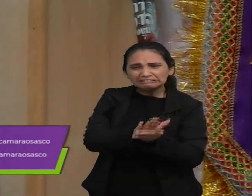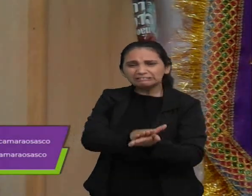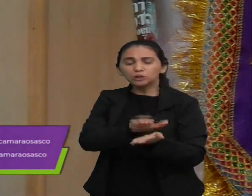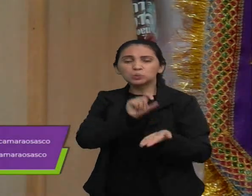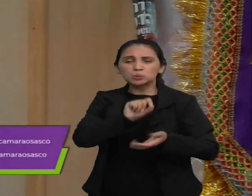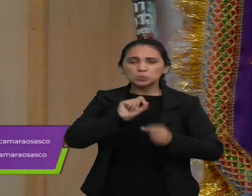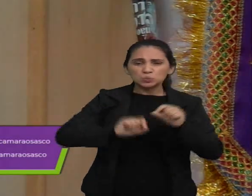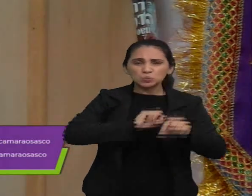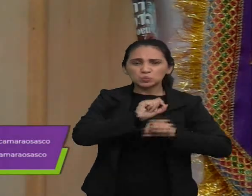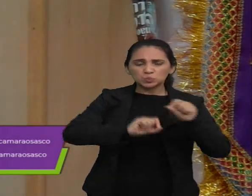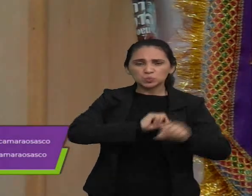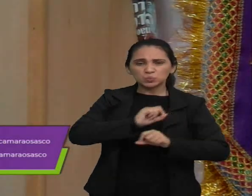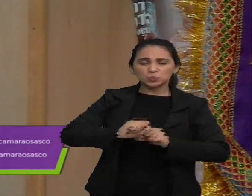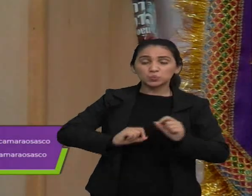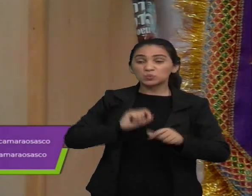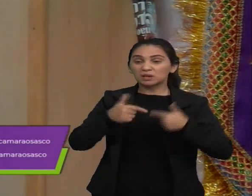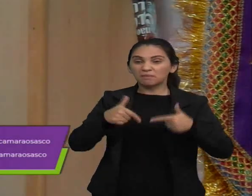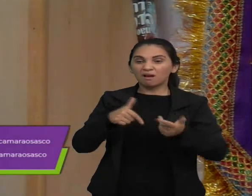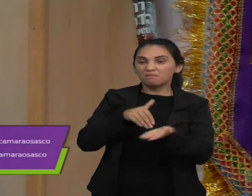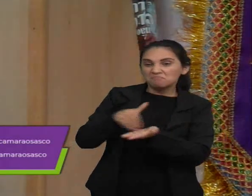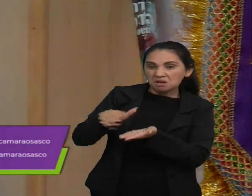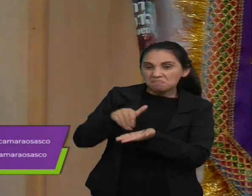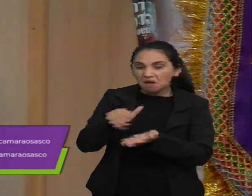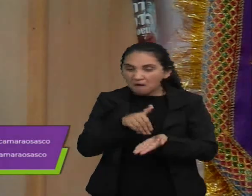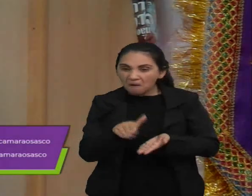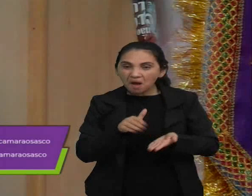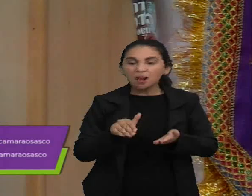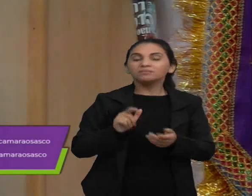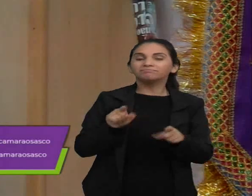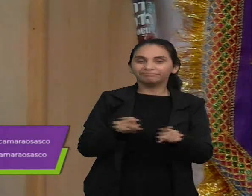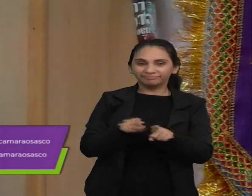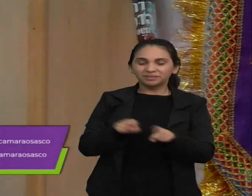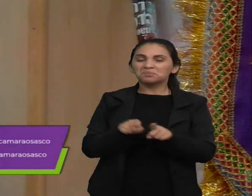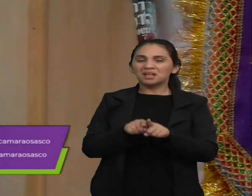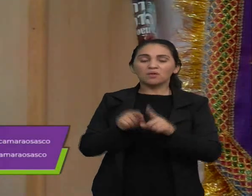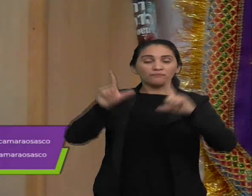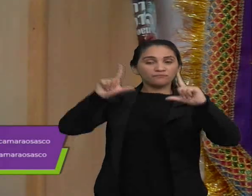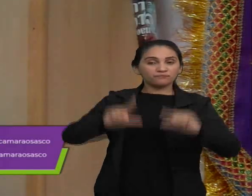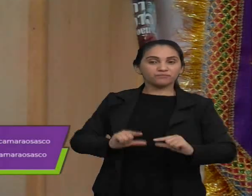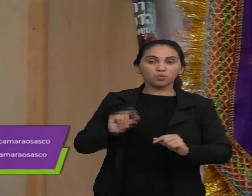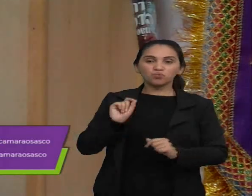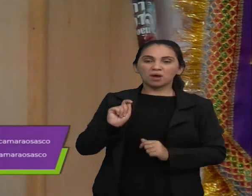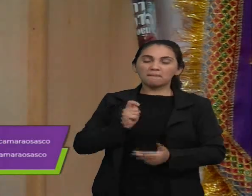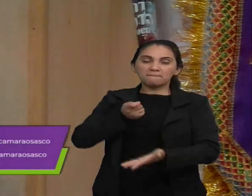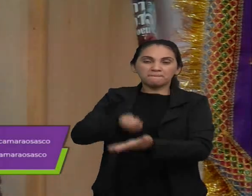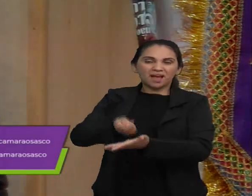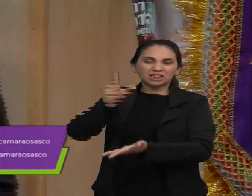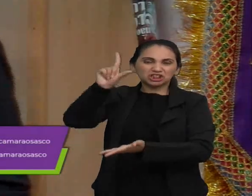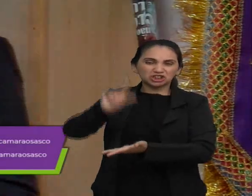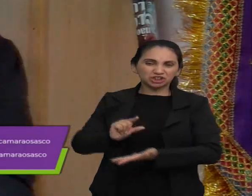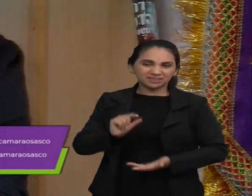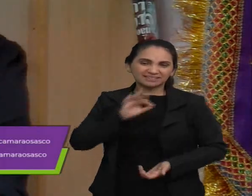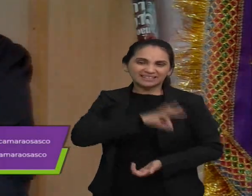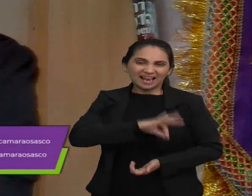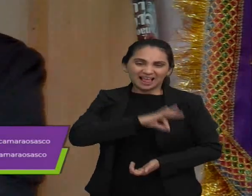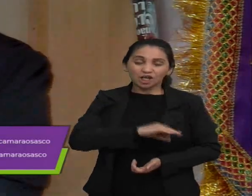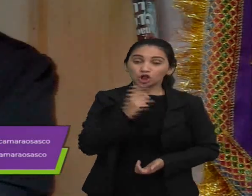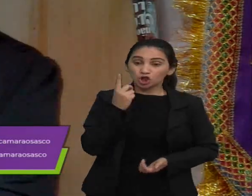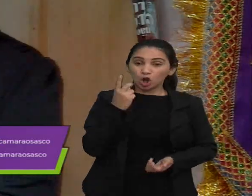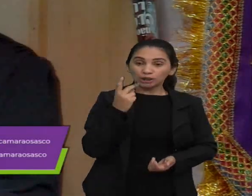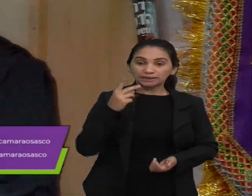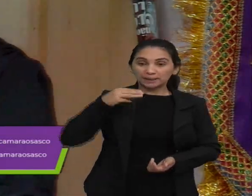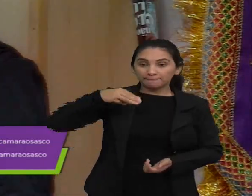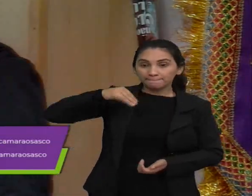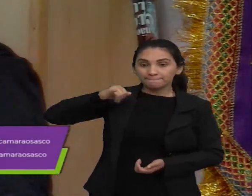dos serviços e passa pela desvalorização dos servidores desses mais de 12 mil